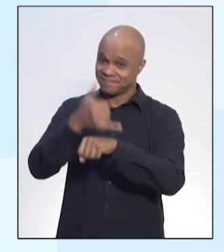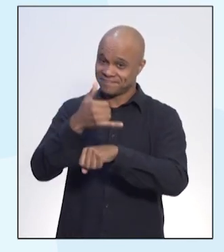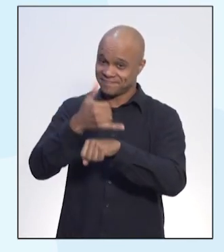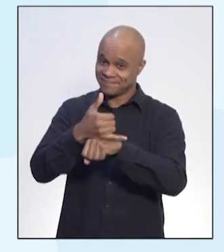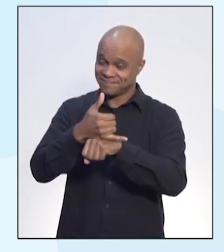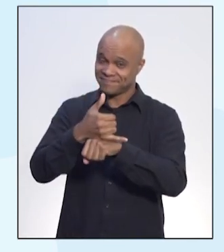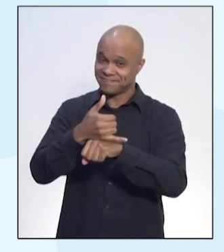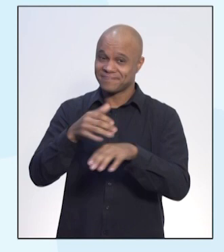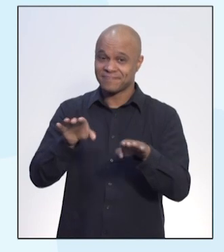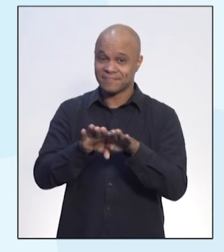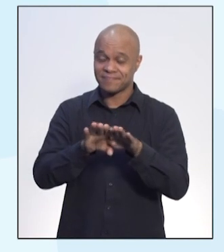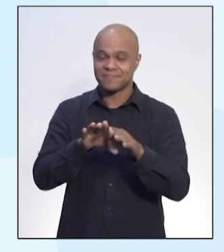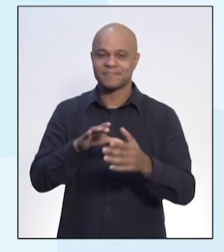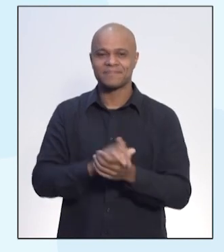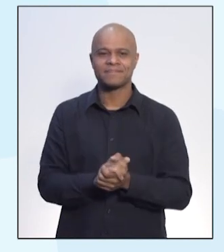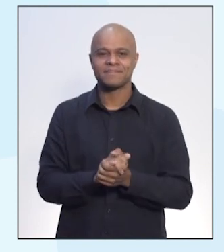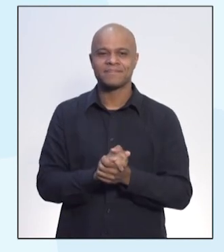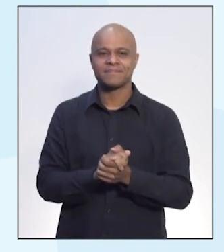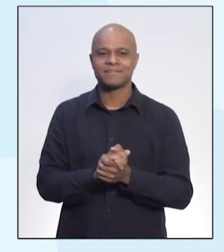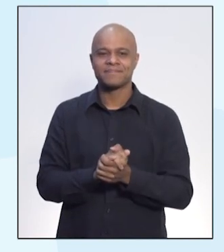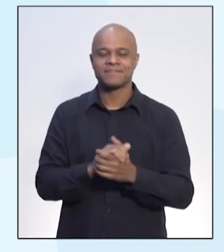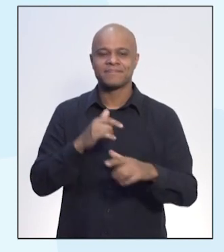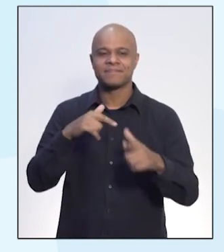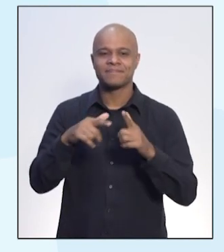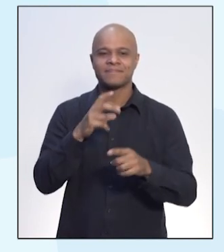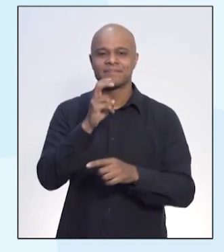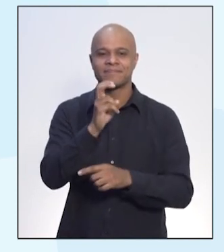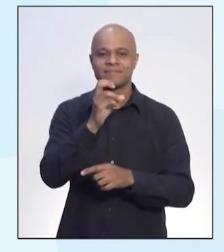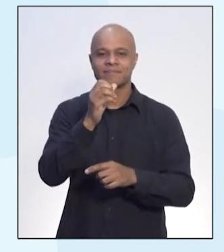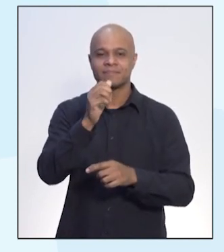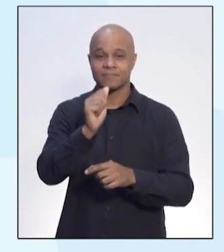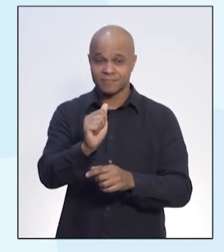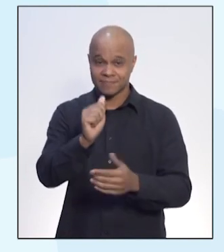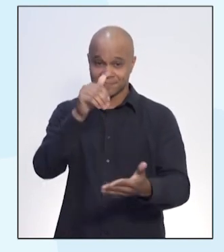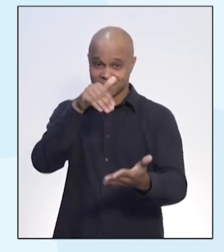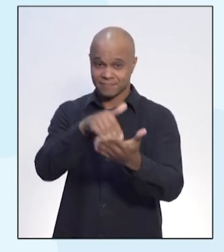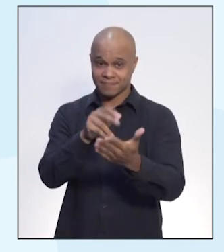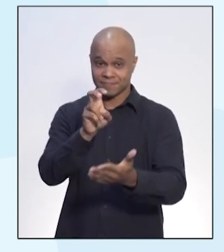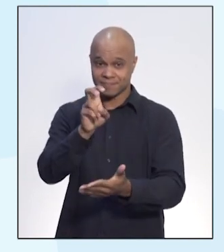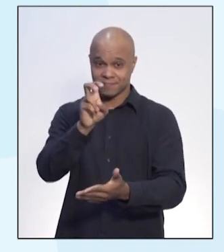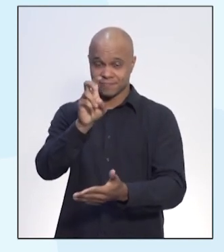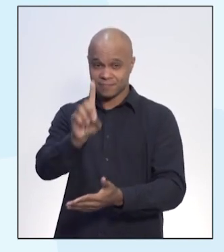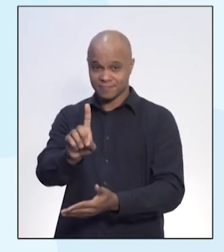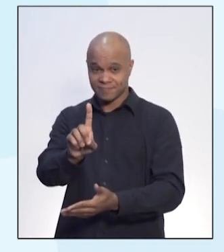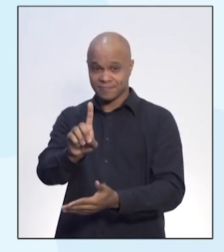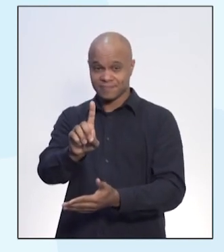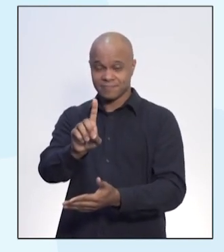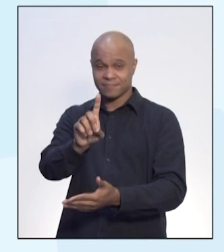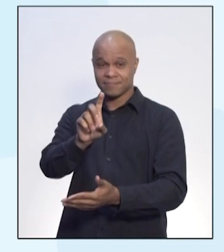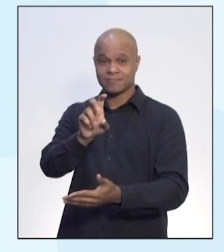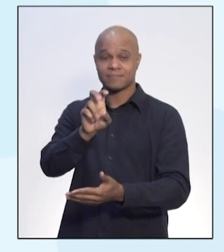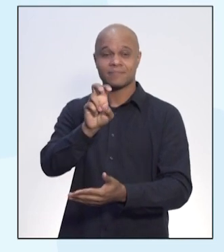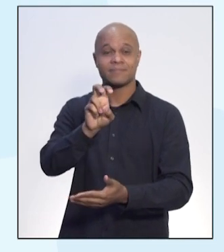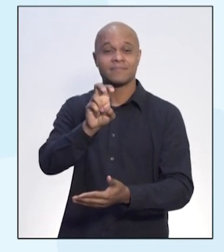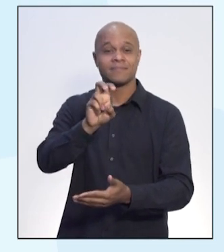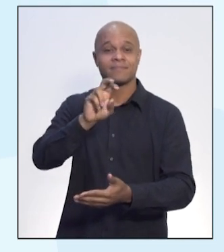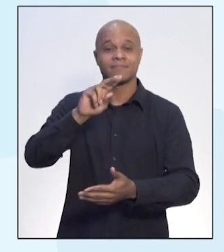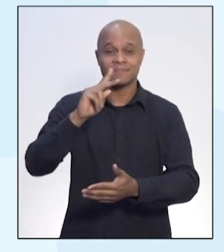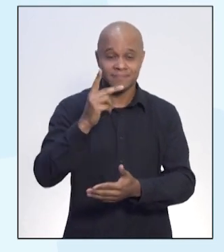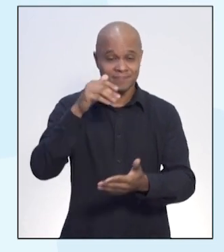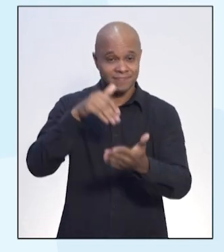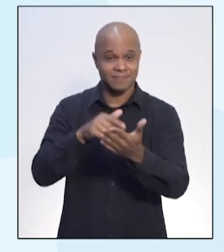5A até 5D é referente à ligação iônica. Da 5H a 5J é ligação